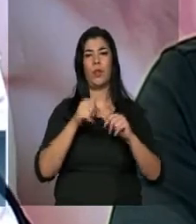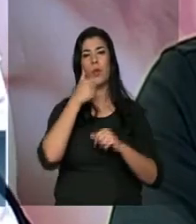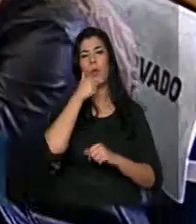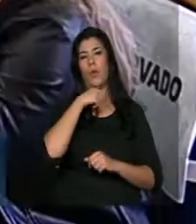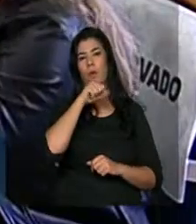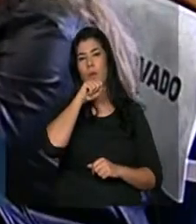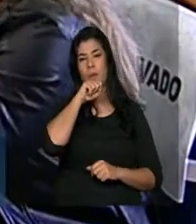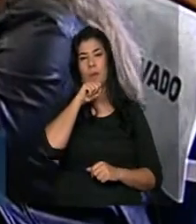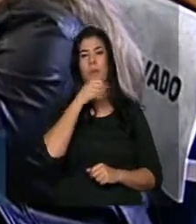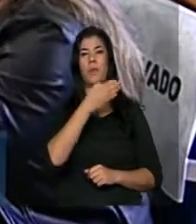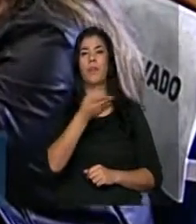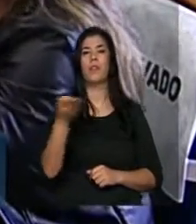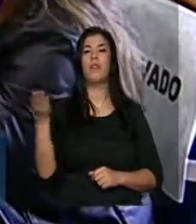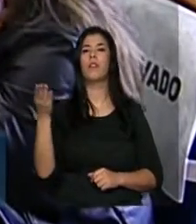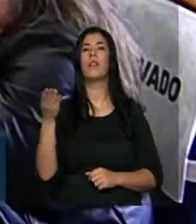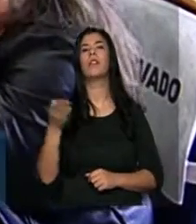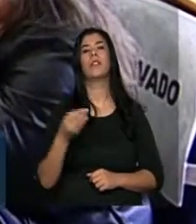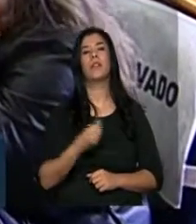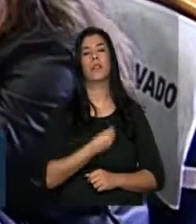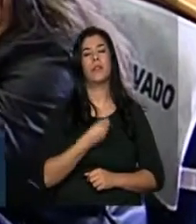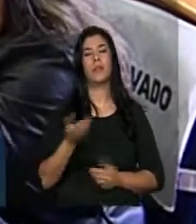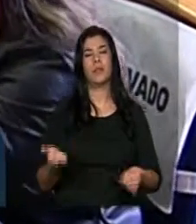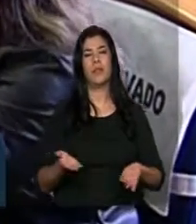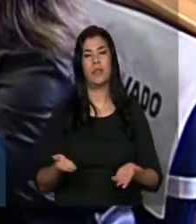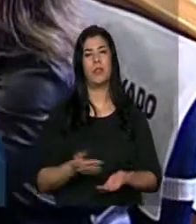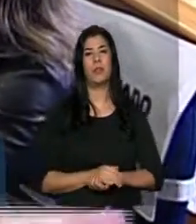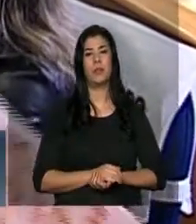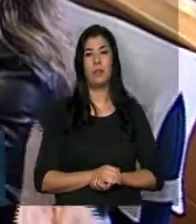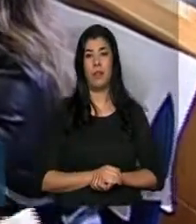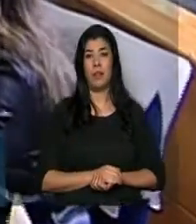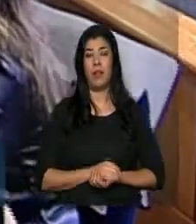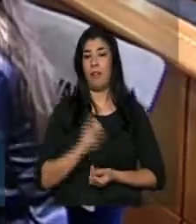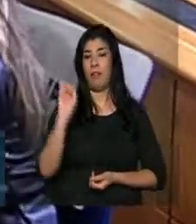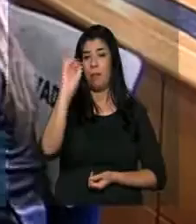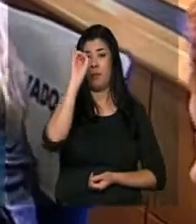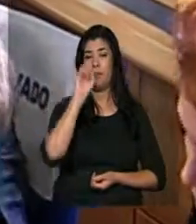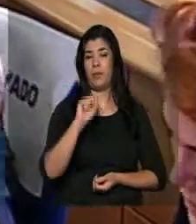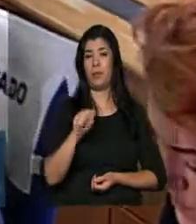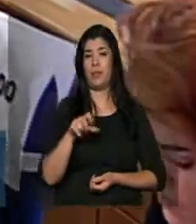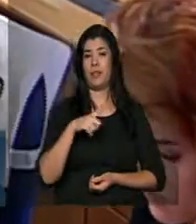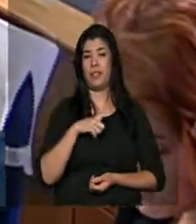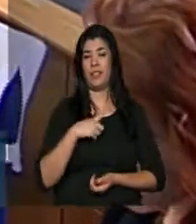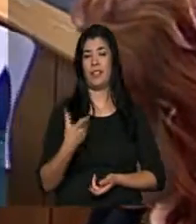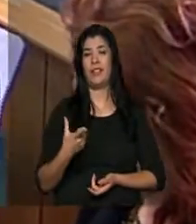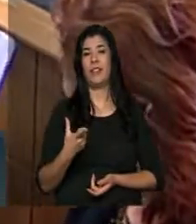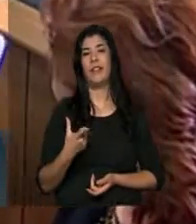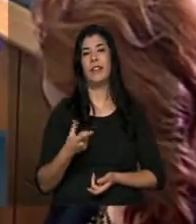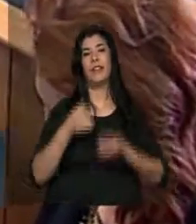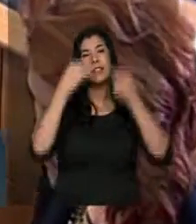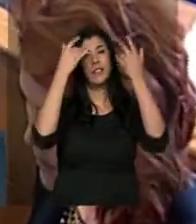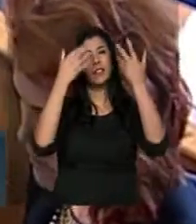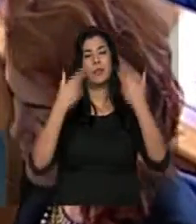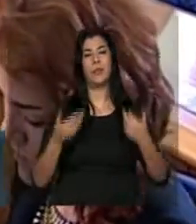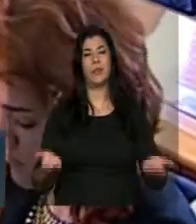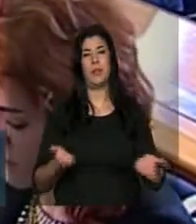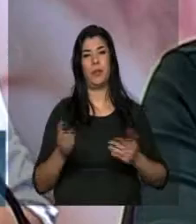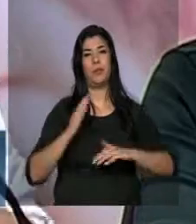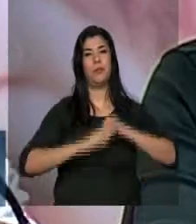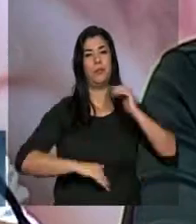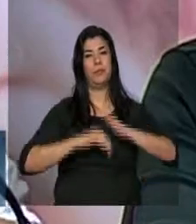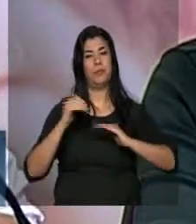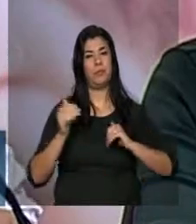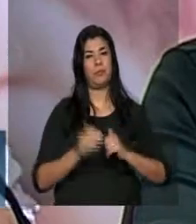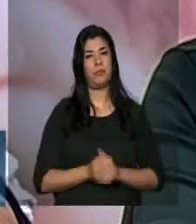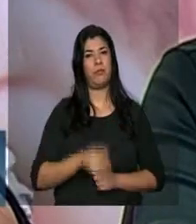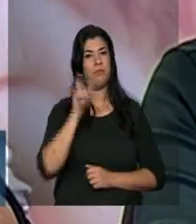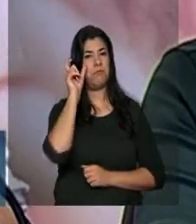aqui presentes, senhoras e senhores. Então, é extremamente importante, né, isso que estamos realizando aqui hoje,